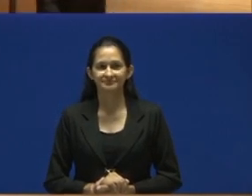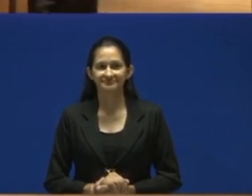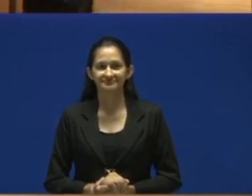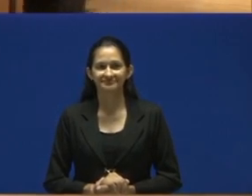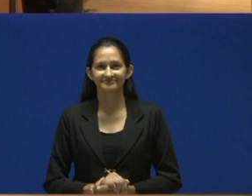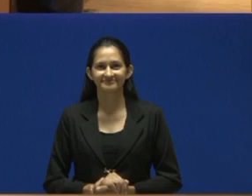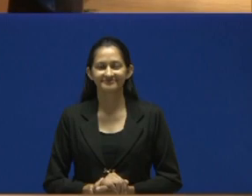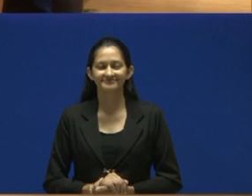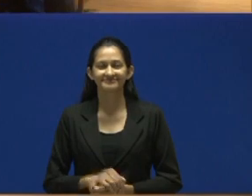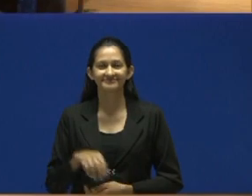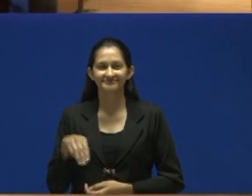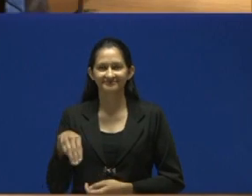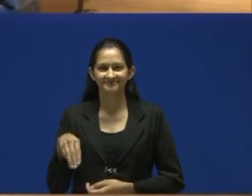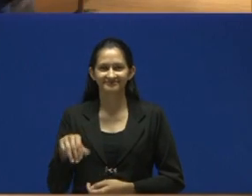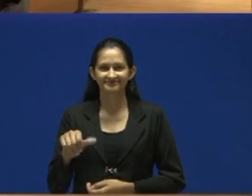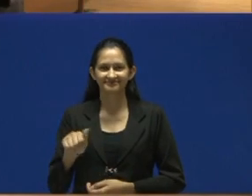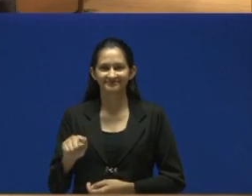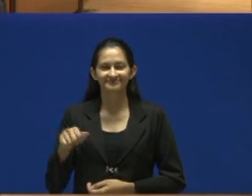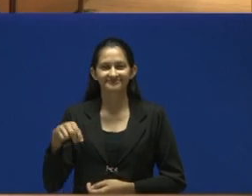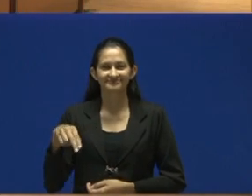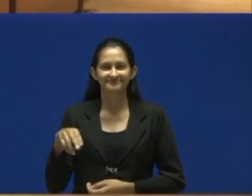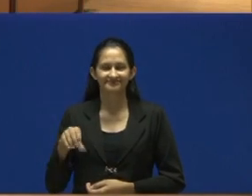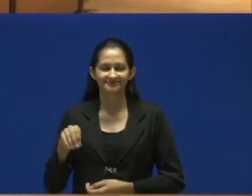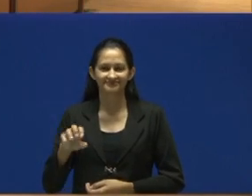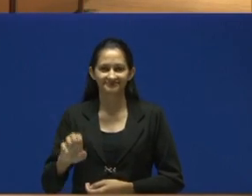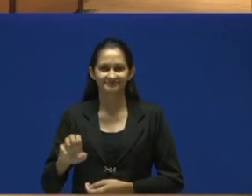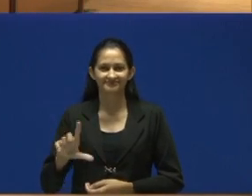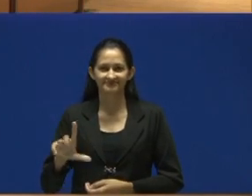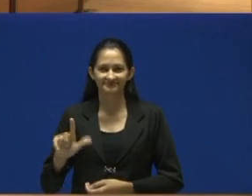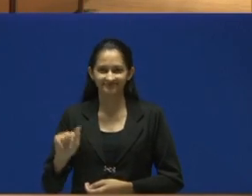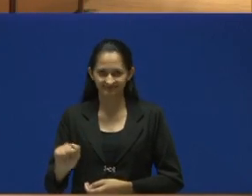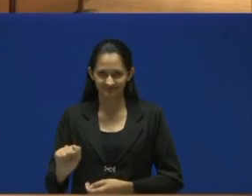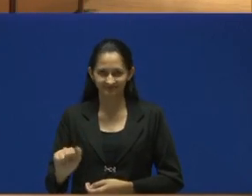manuela antônia gomes da rocha